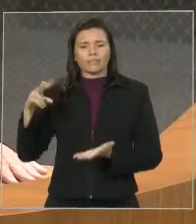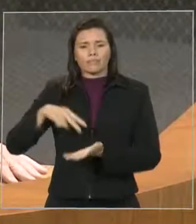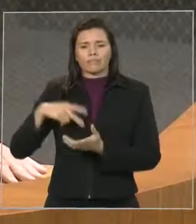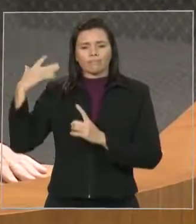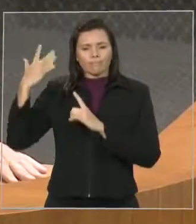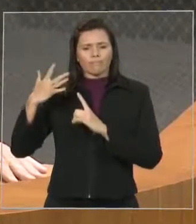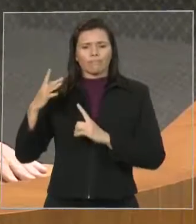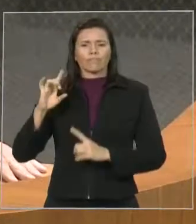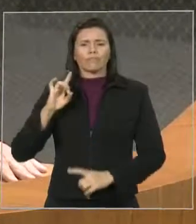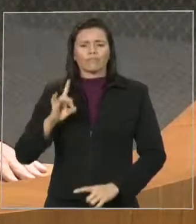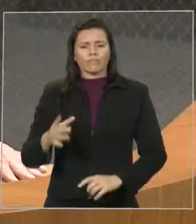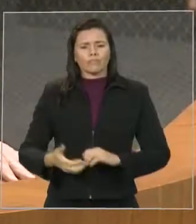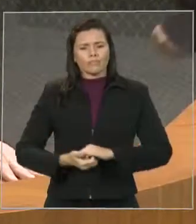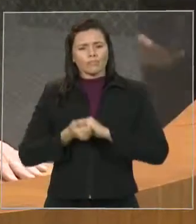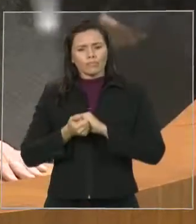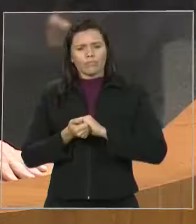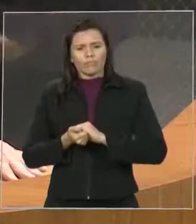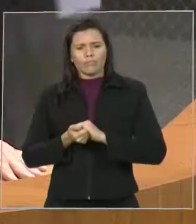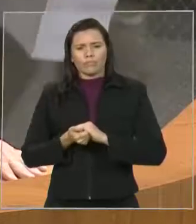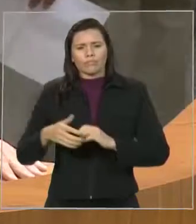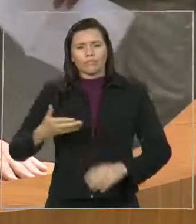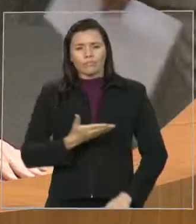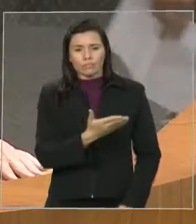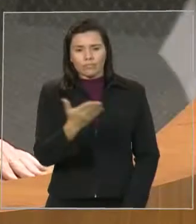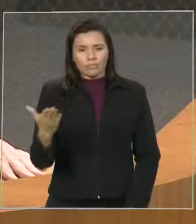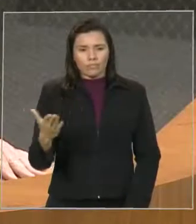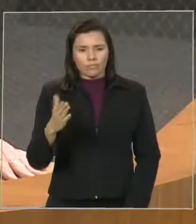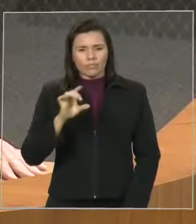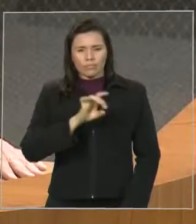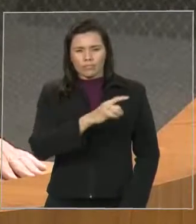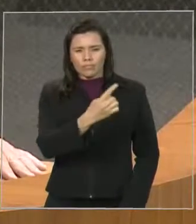os colegas na volta aos trabalhos,